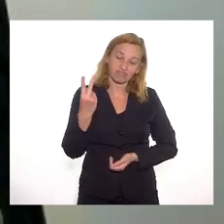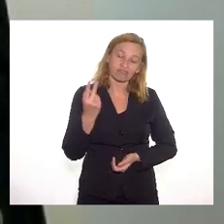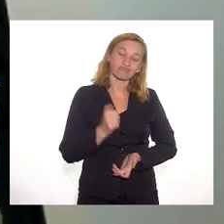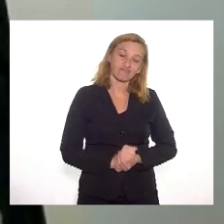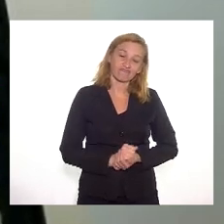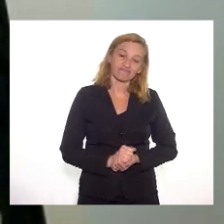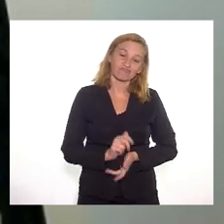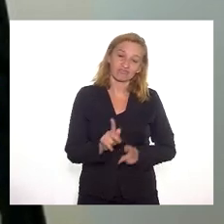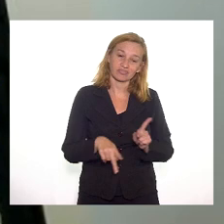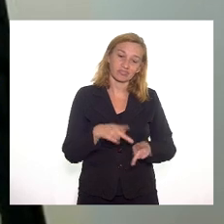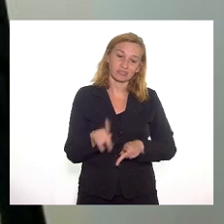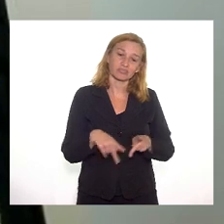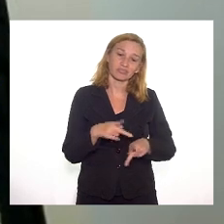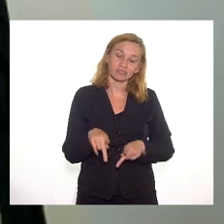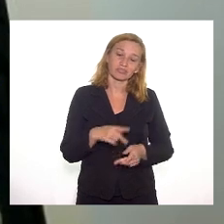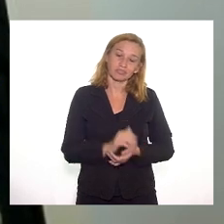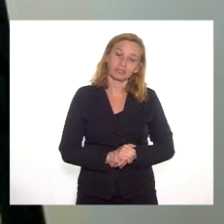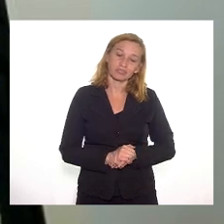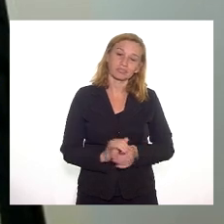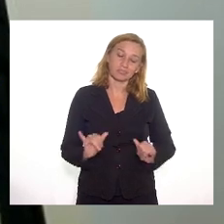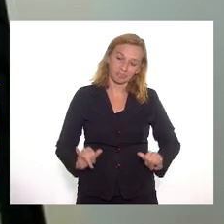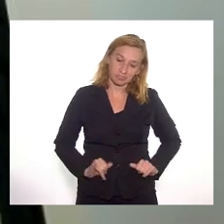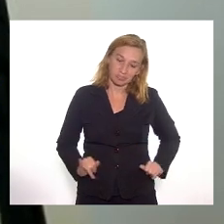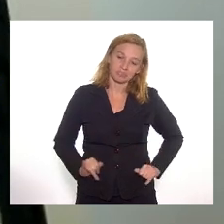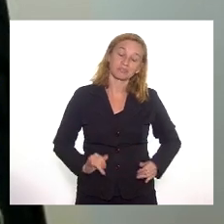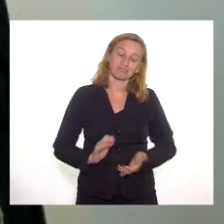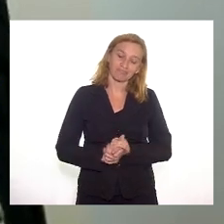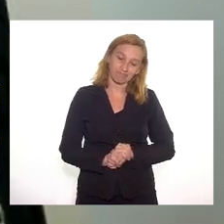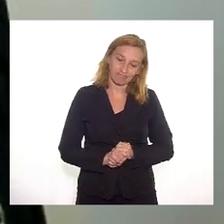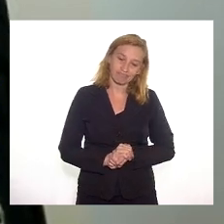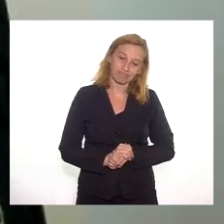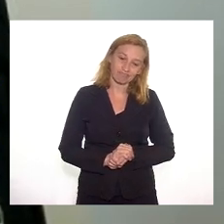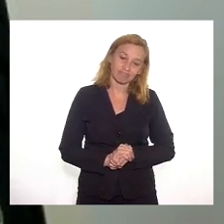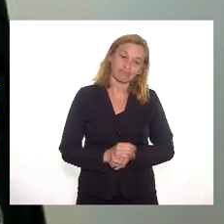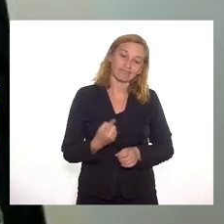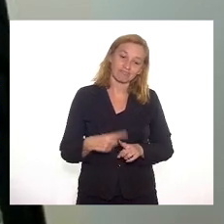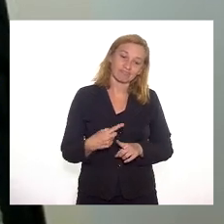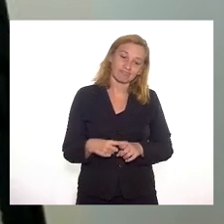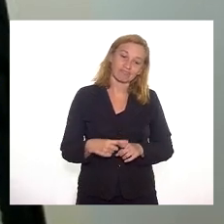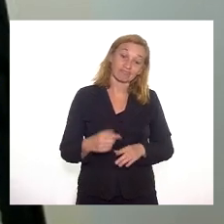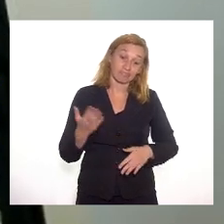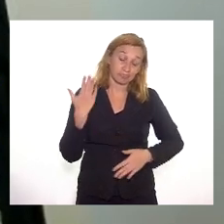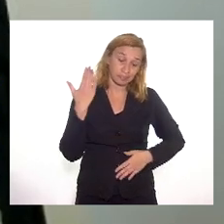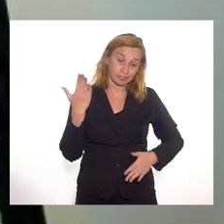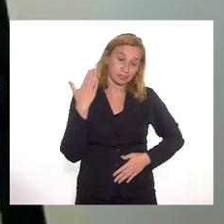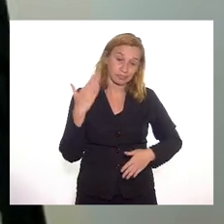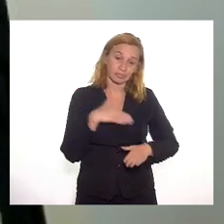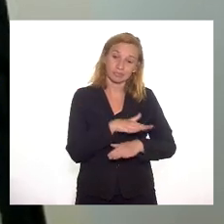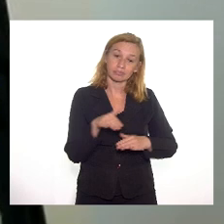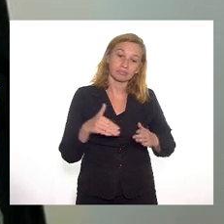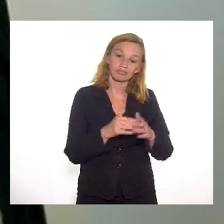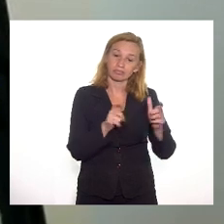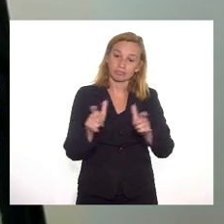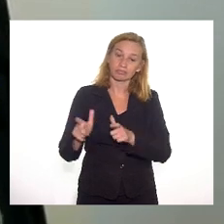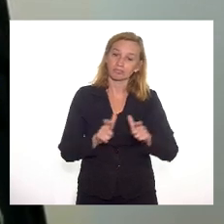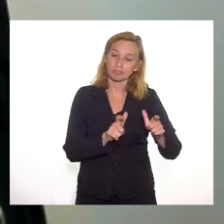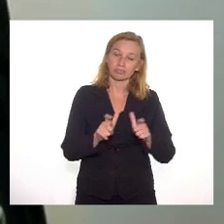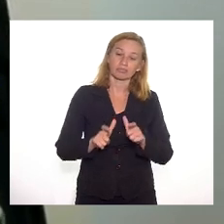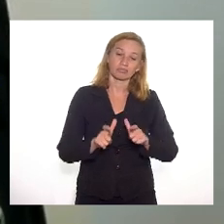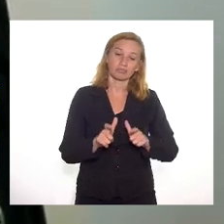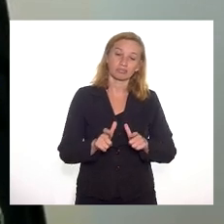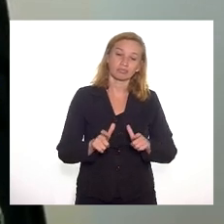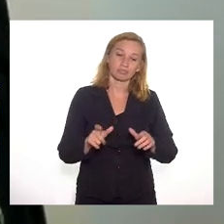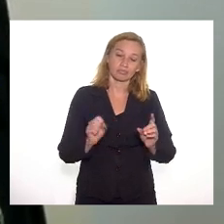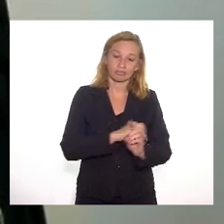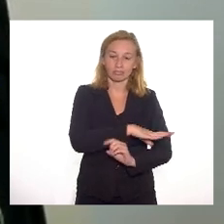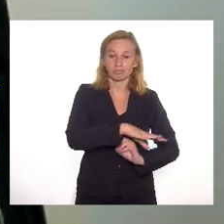essa população tão fragilizada e marginalizada. Porque marginal existe em todas as esferas da sociedade.